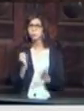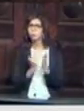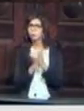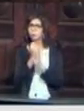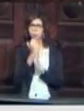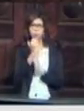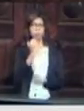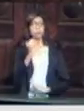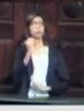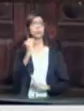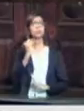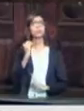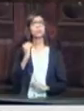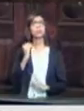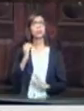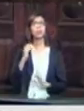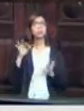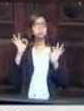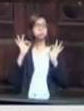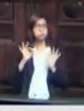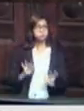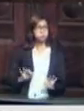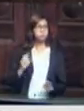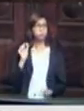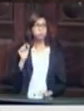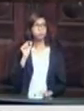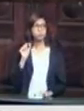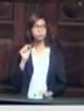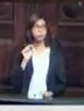muito grande, afirmado